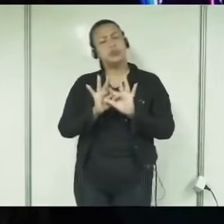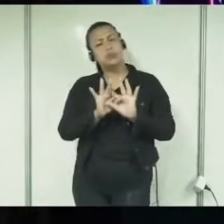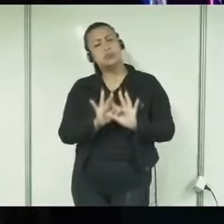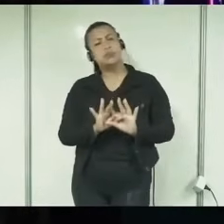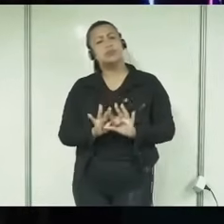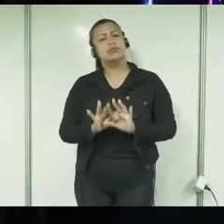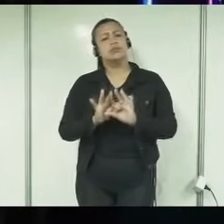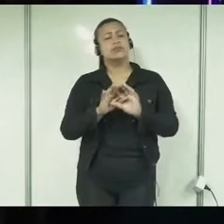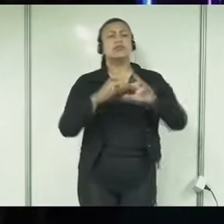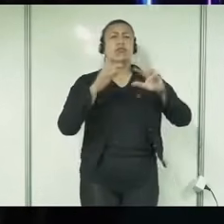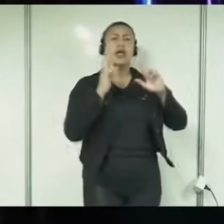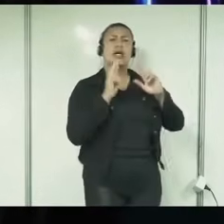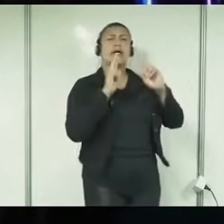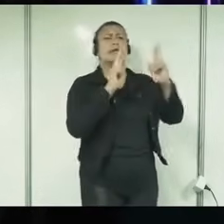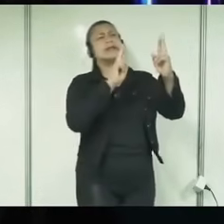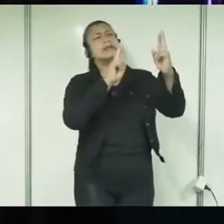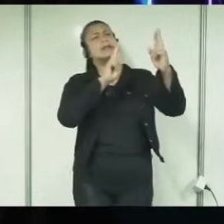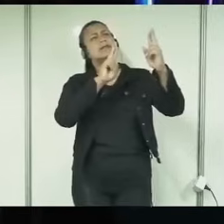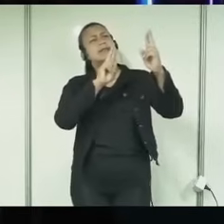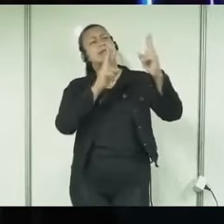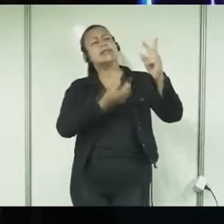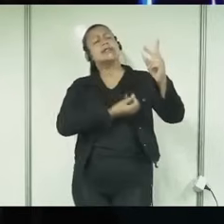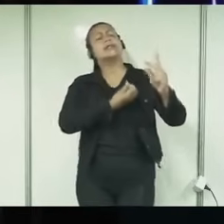fonte de esperança,